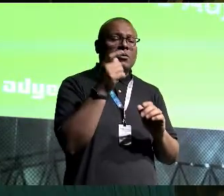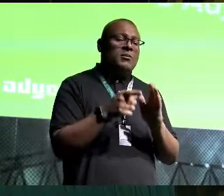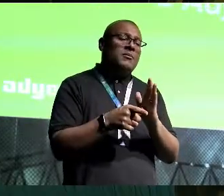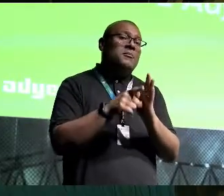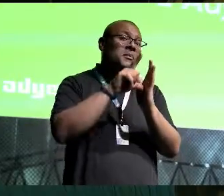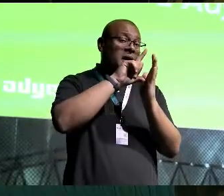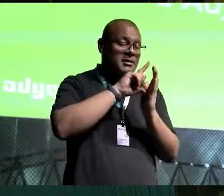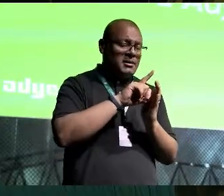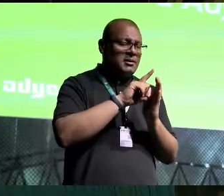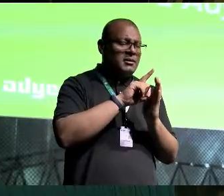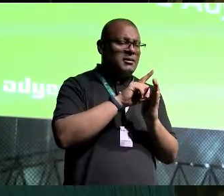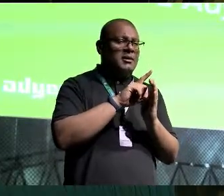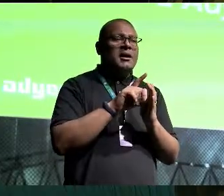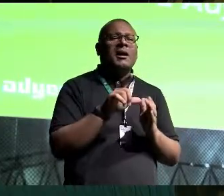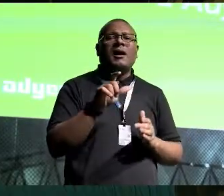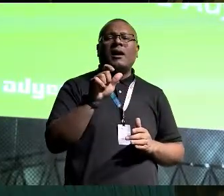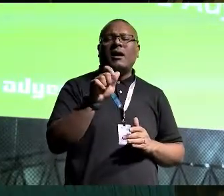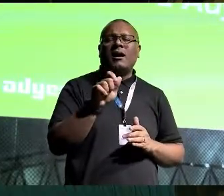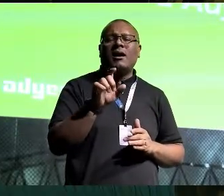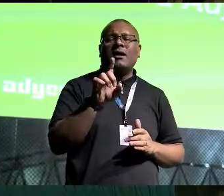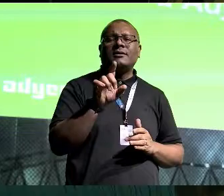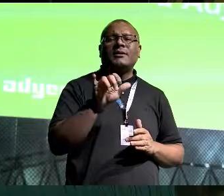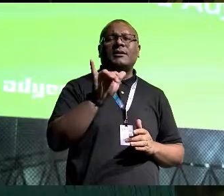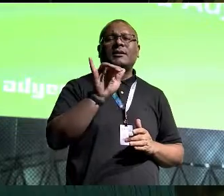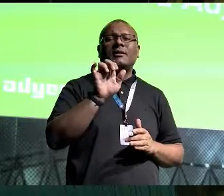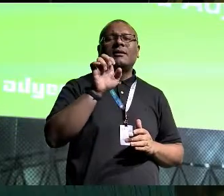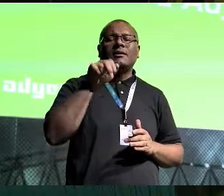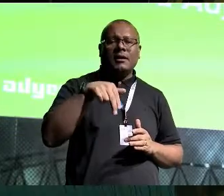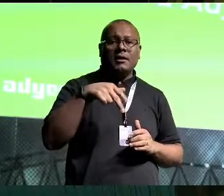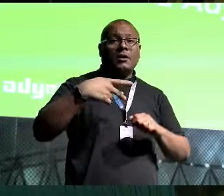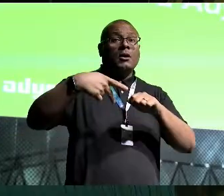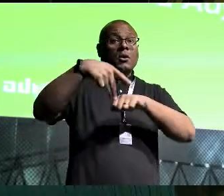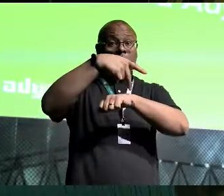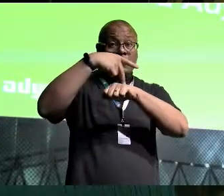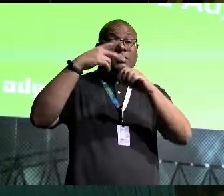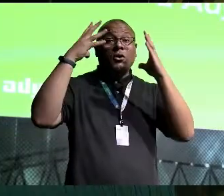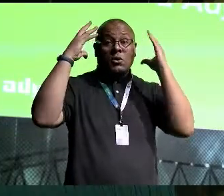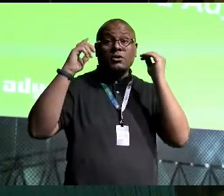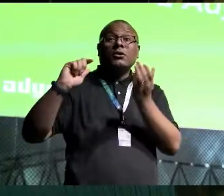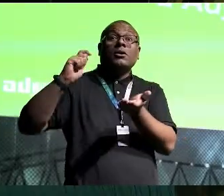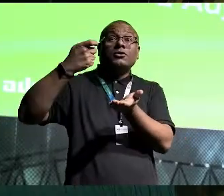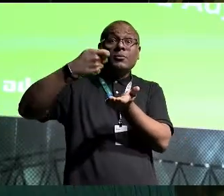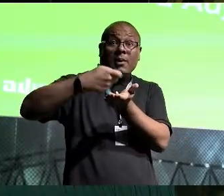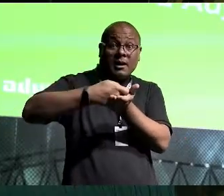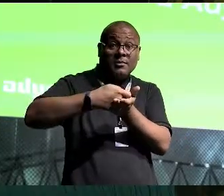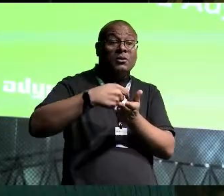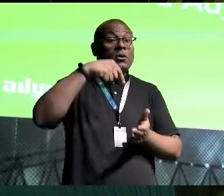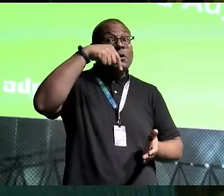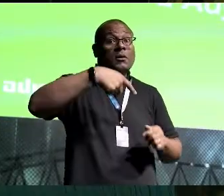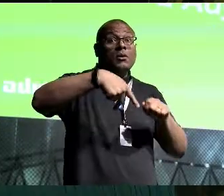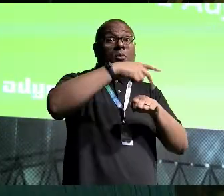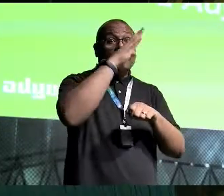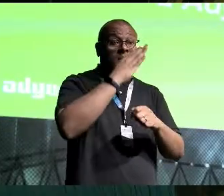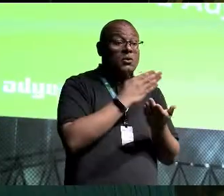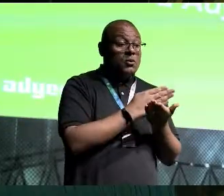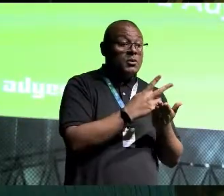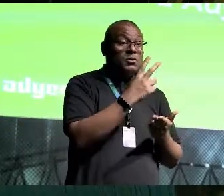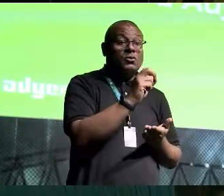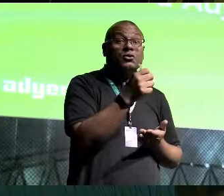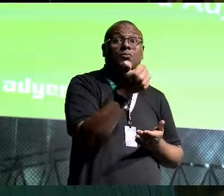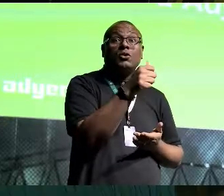disso, o que é a ADI, né? A gente é uma empresa holandesa de pagamentos que veio para o Brasil em